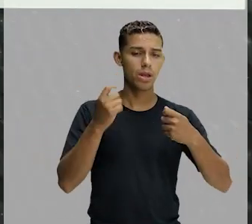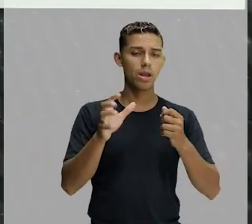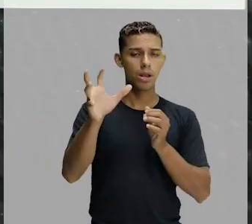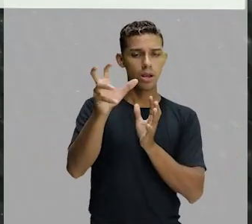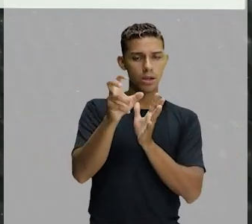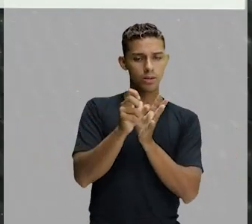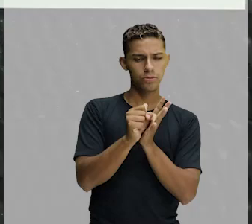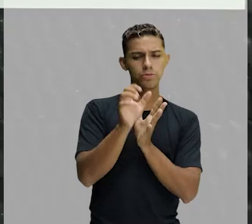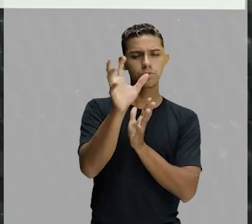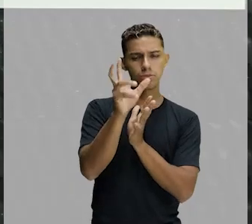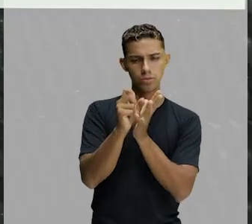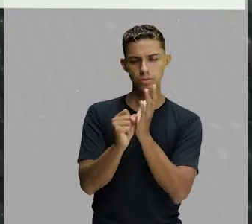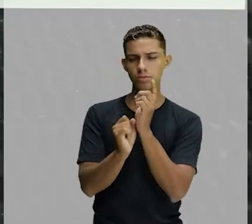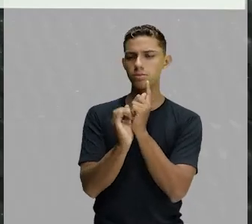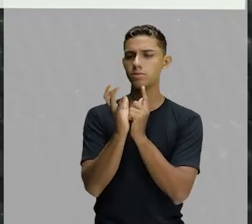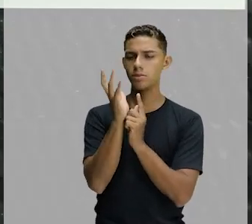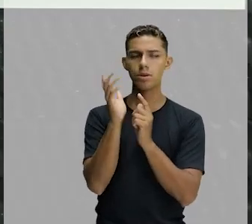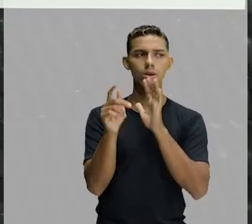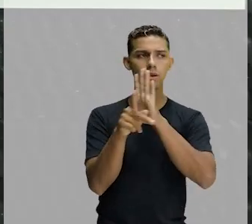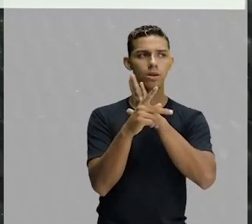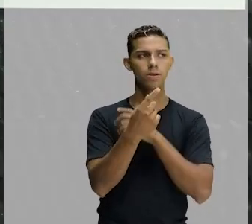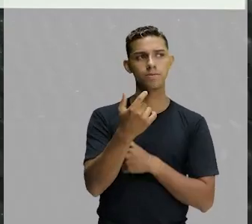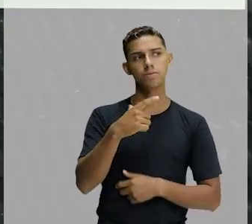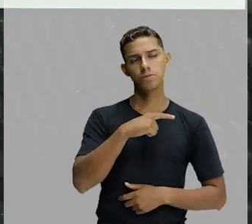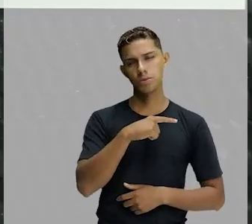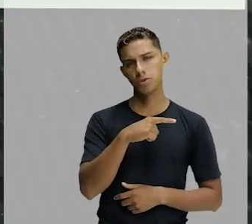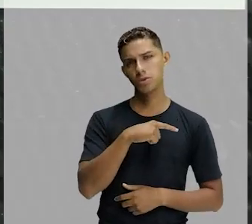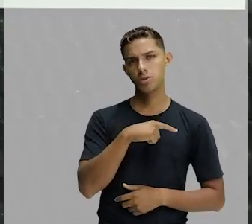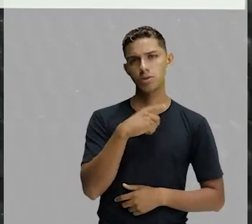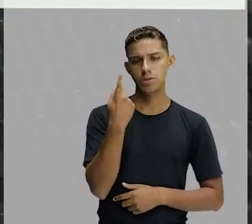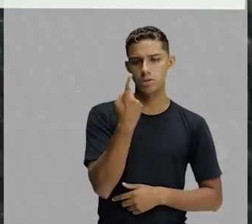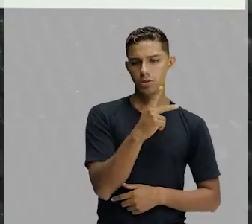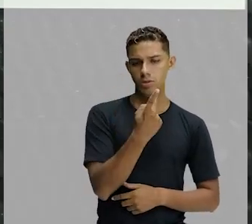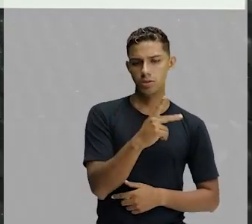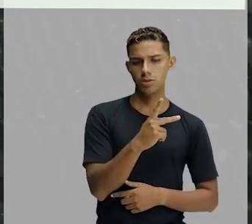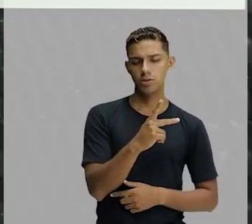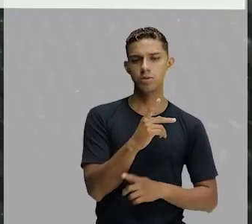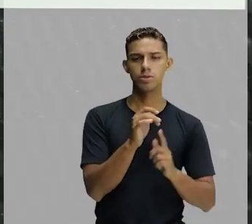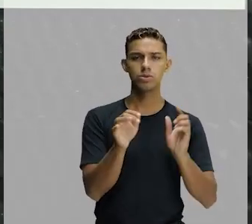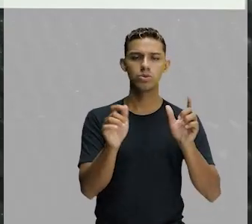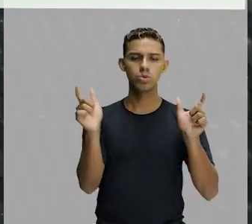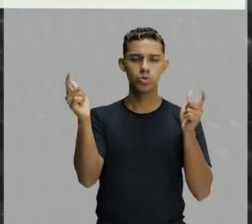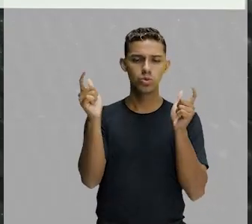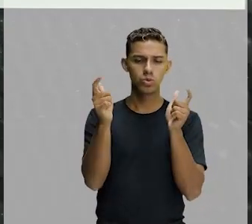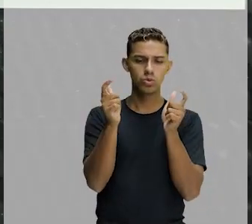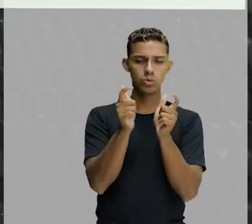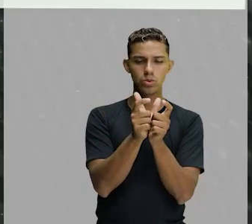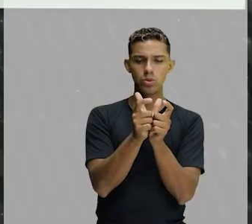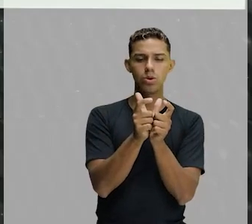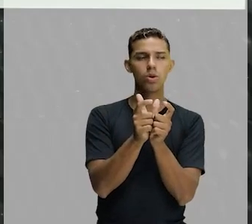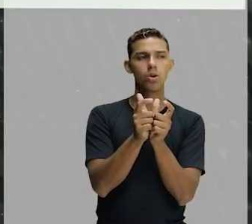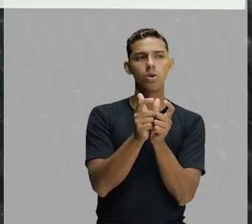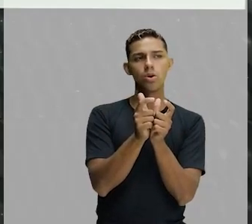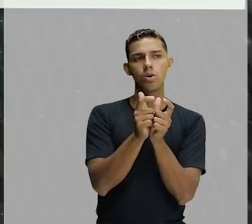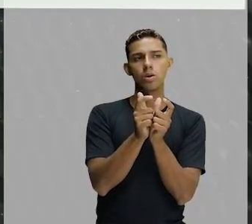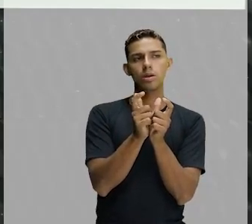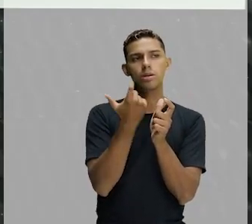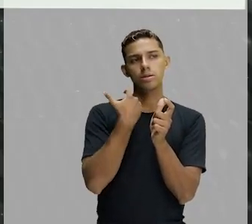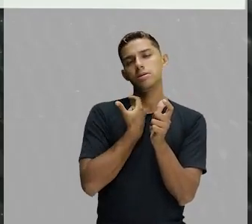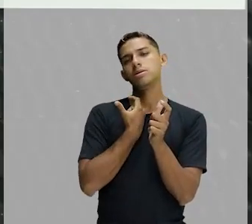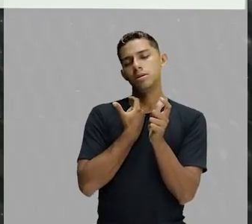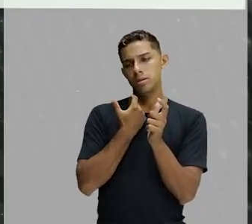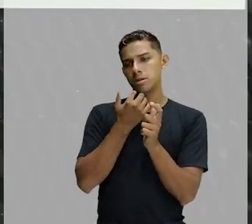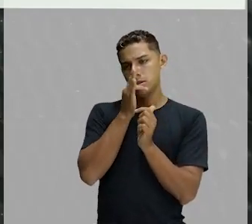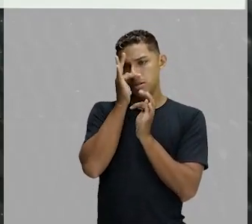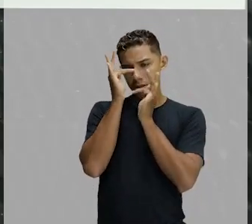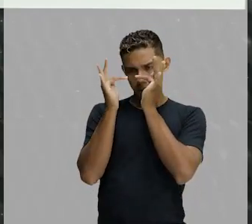gás carbônico. Então, se eu tenho esse gás carbônico diminuído a sua concentração, então a